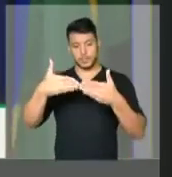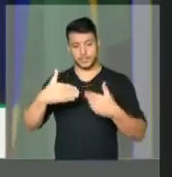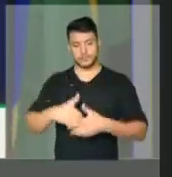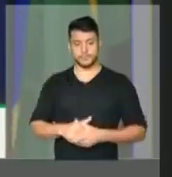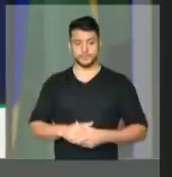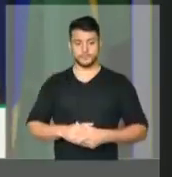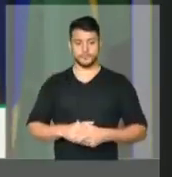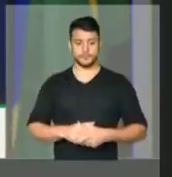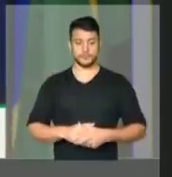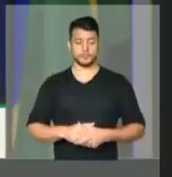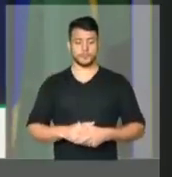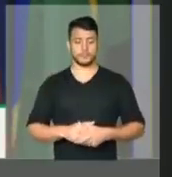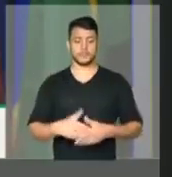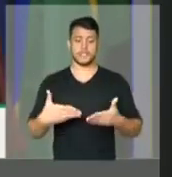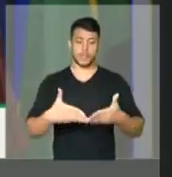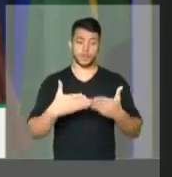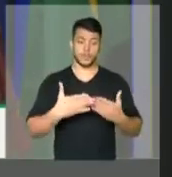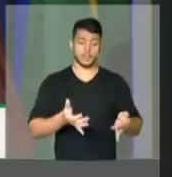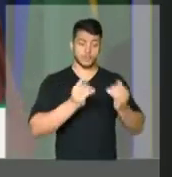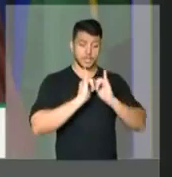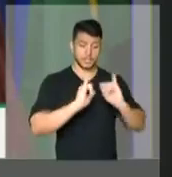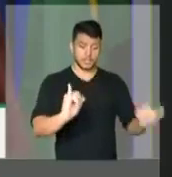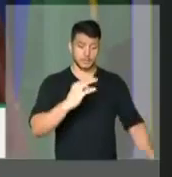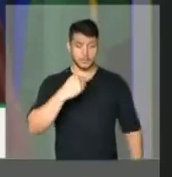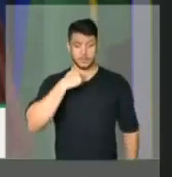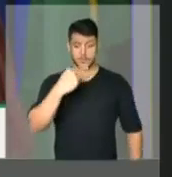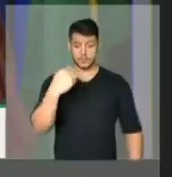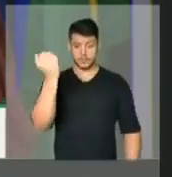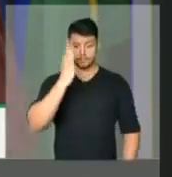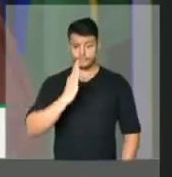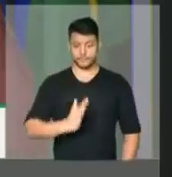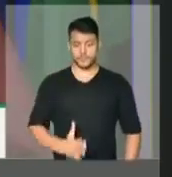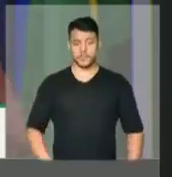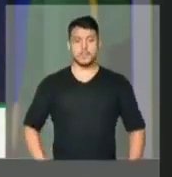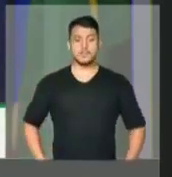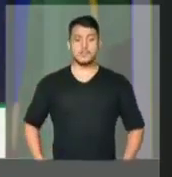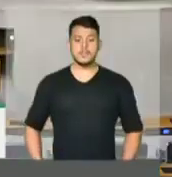de todas as mulheres. Peço que a minha comunicação seja incluída na Voz do Brasil. Obrigada, presidente.